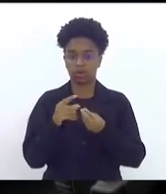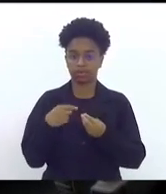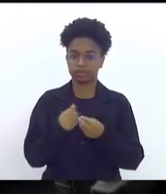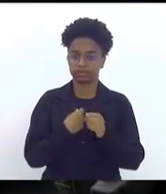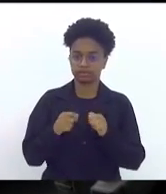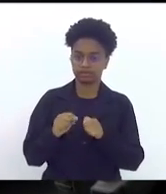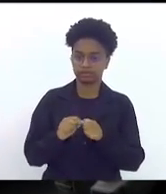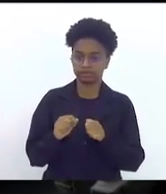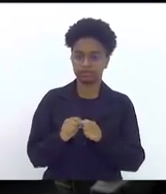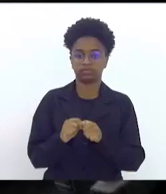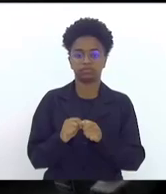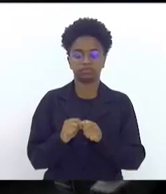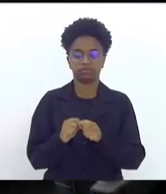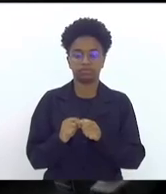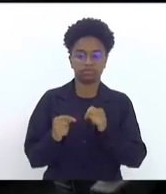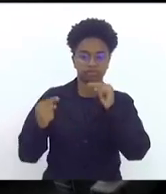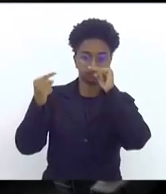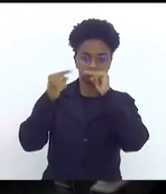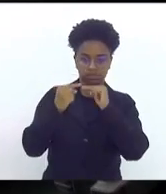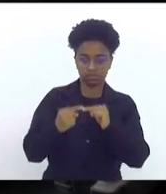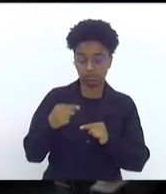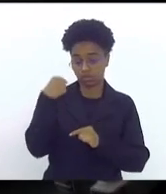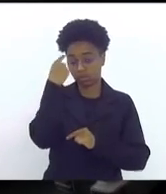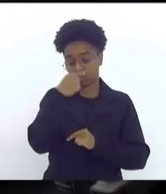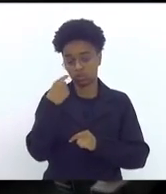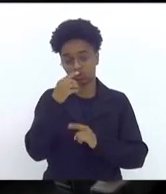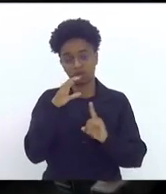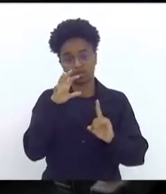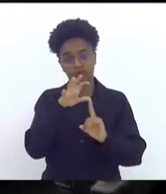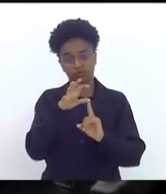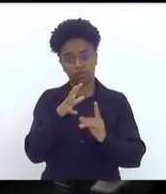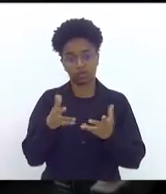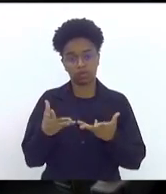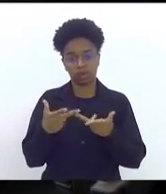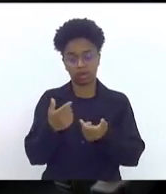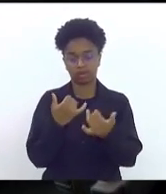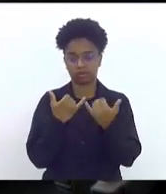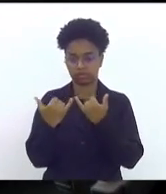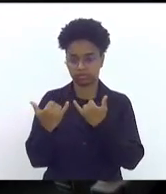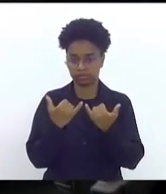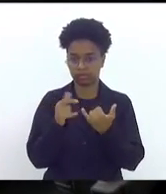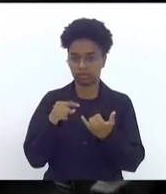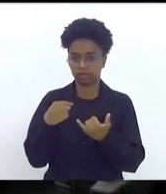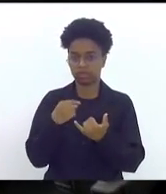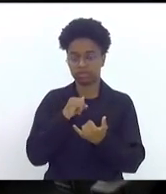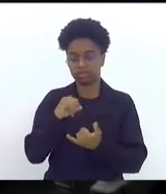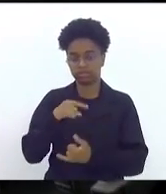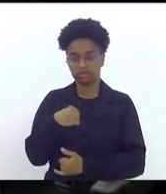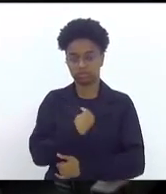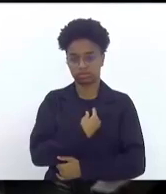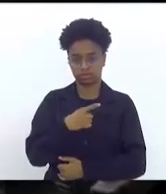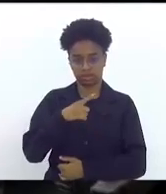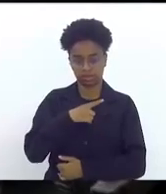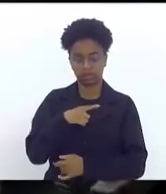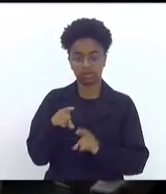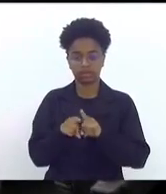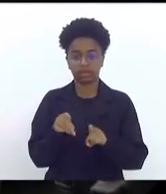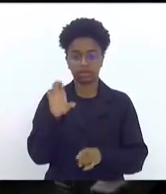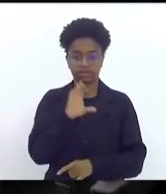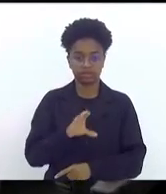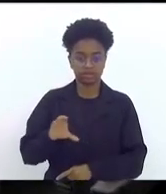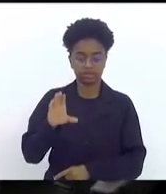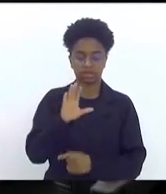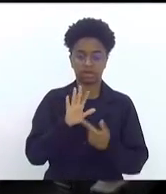realizamos o reconhecimento de pessoas, impacta diretamente na qualidade da informação que nós obtemos. A ciência demonstra,